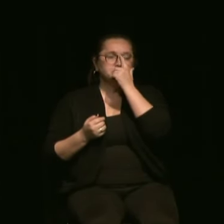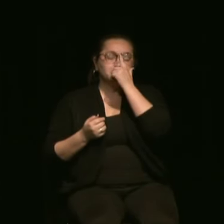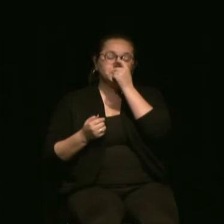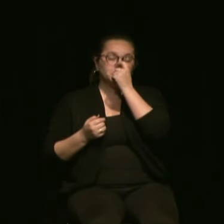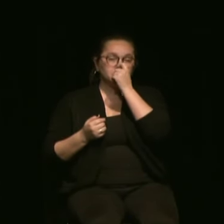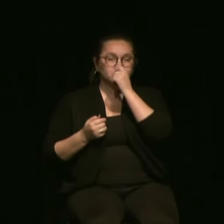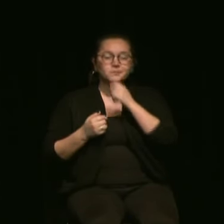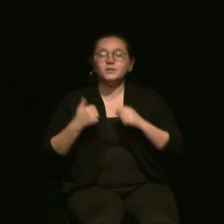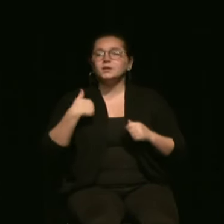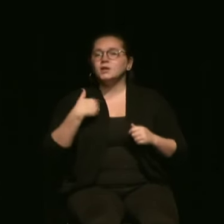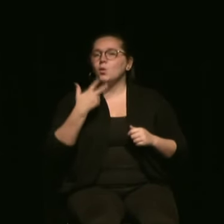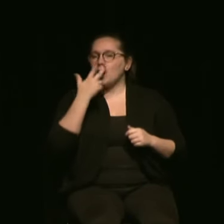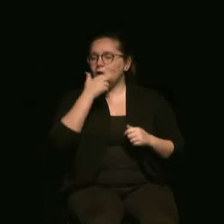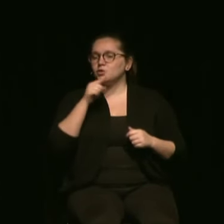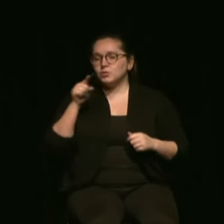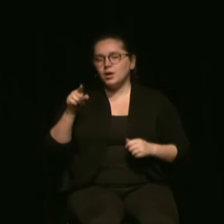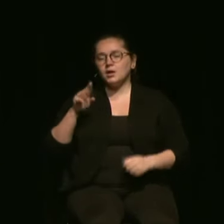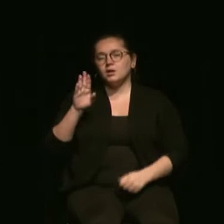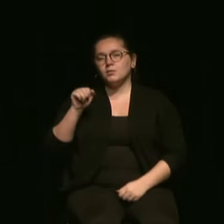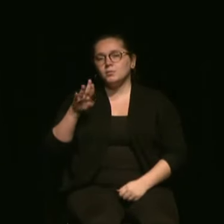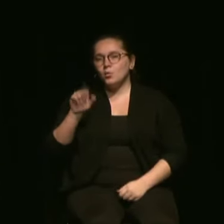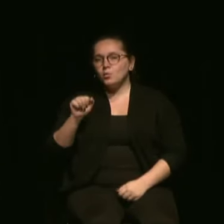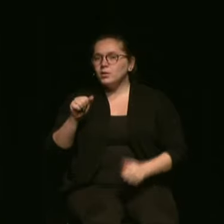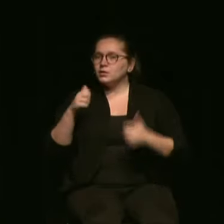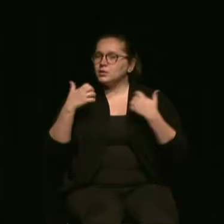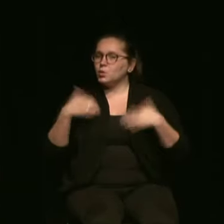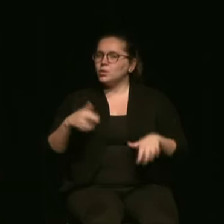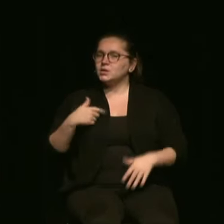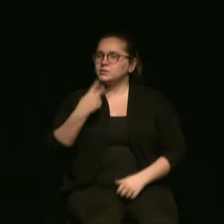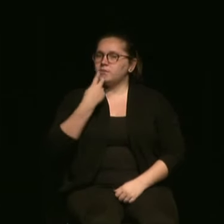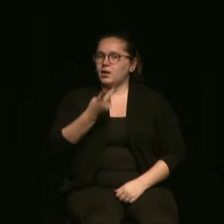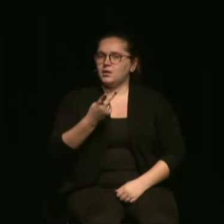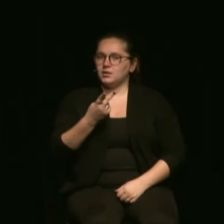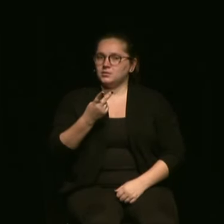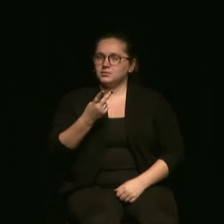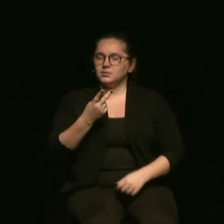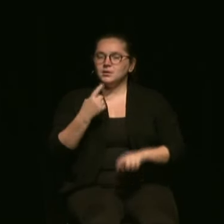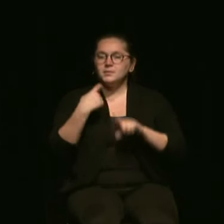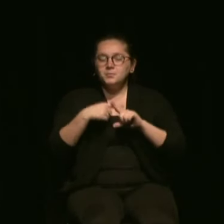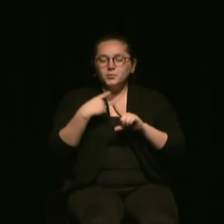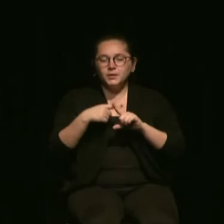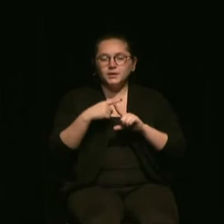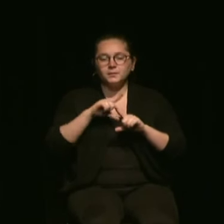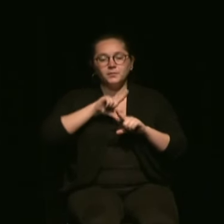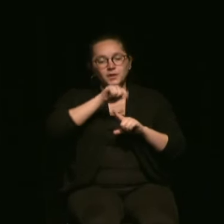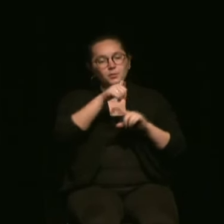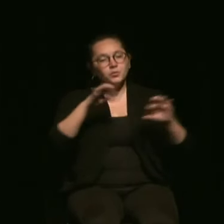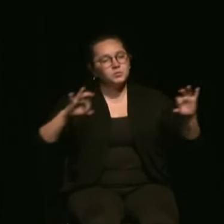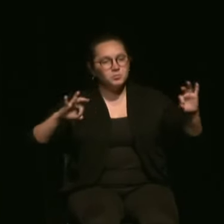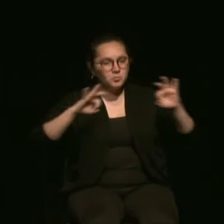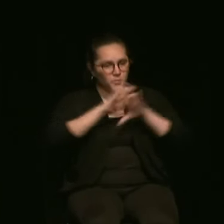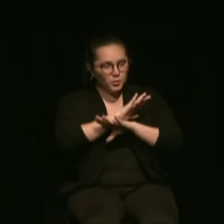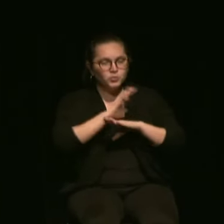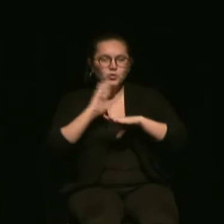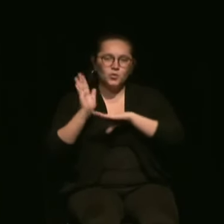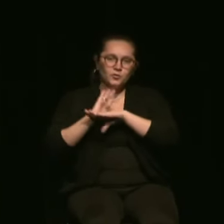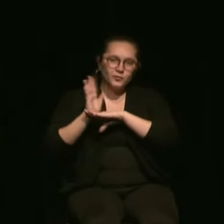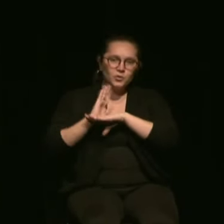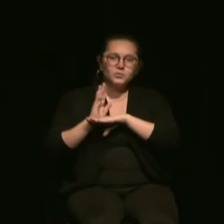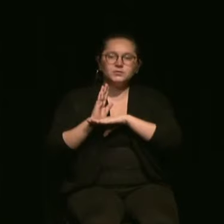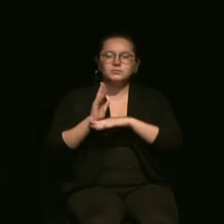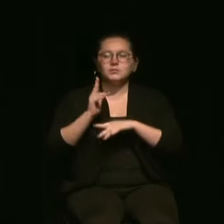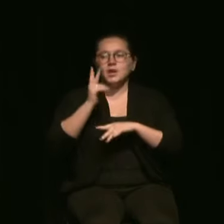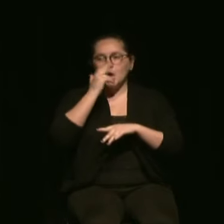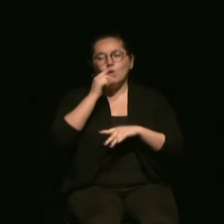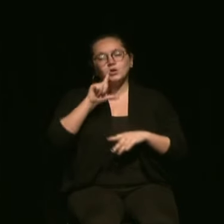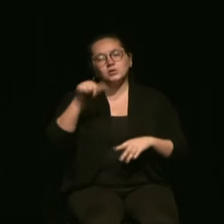E eu acho que o Bomba não quis falar no primeiro momento e falou no segundo. E eu acho que uma vez o filme pronto, é muito provável que o Bomba tenha dito, ainda bem